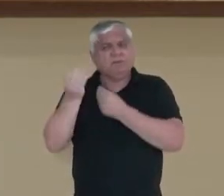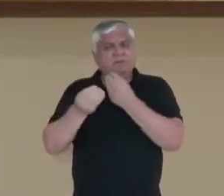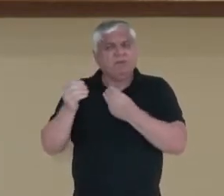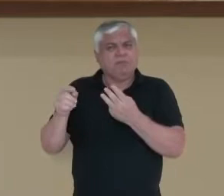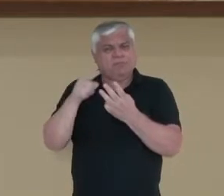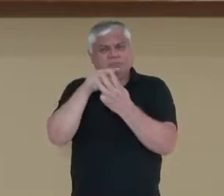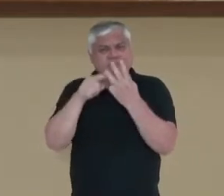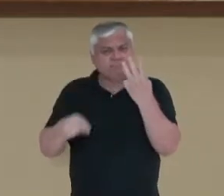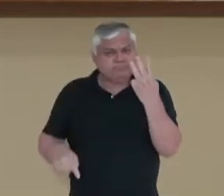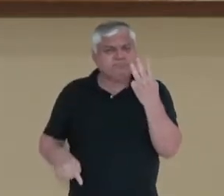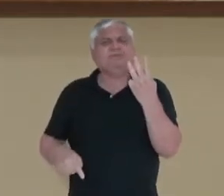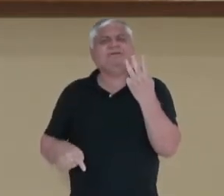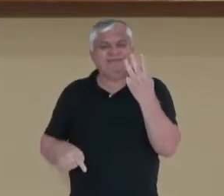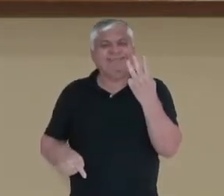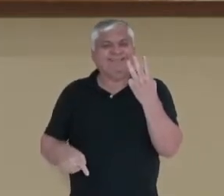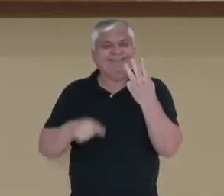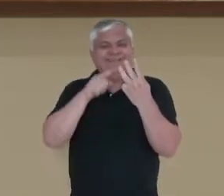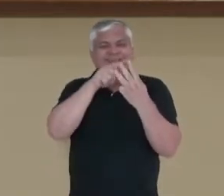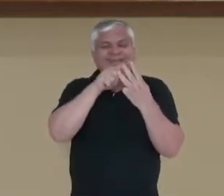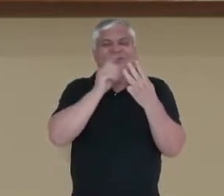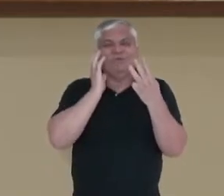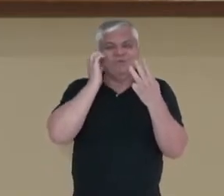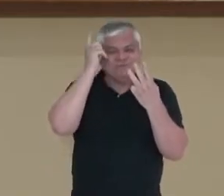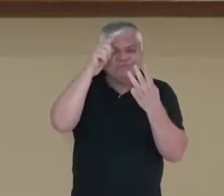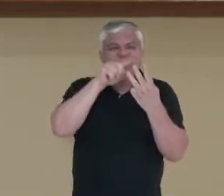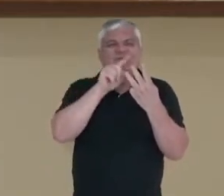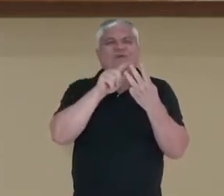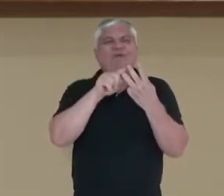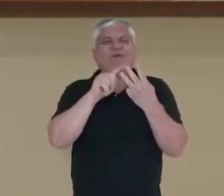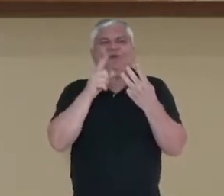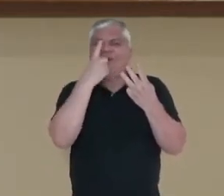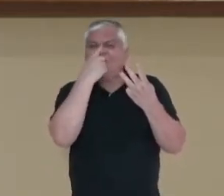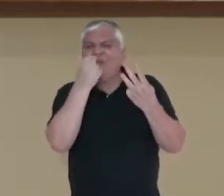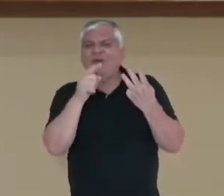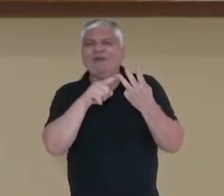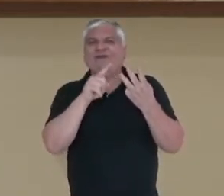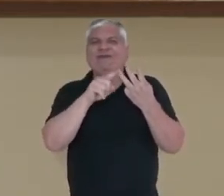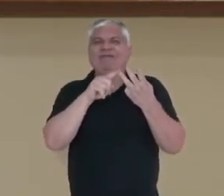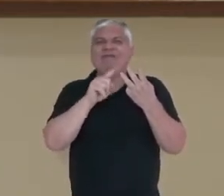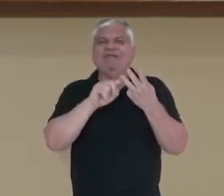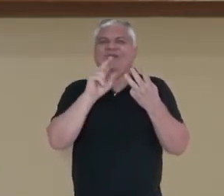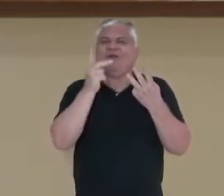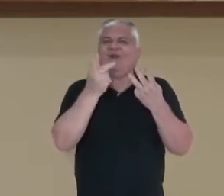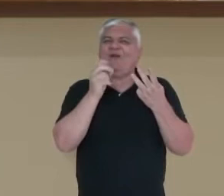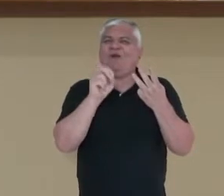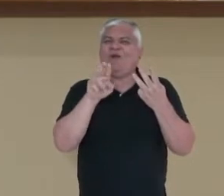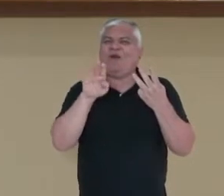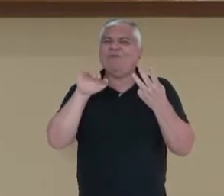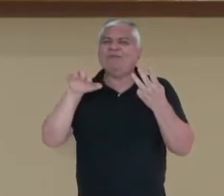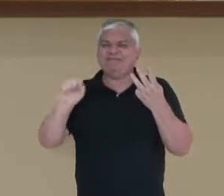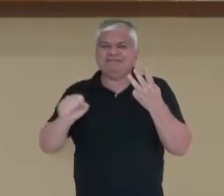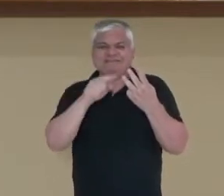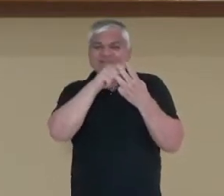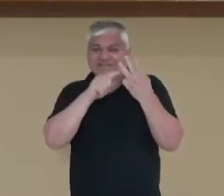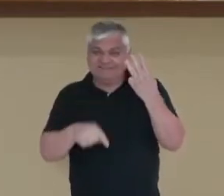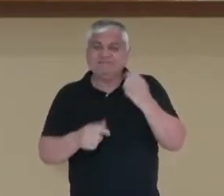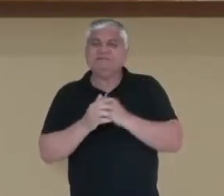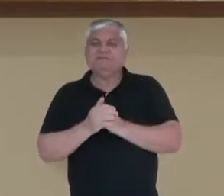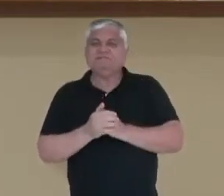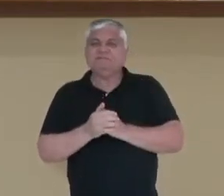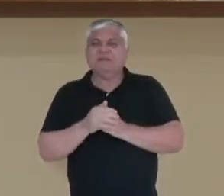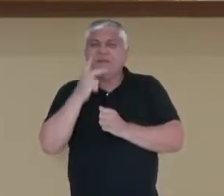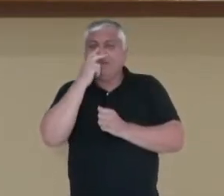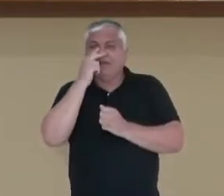as teorias do Rousseau, entender as teorias do Hobbes, do Locke, como nós vamos fazer hoje. Eles dão